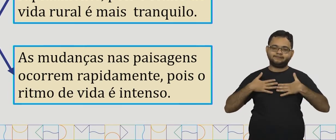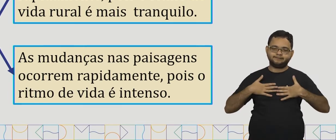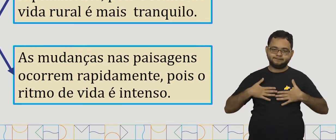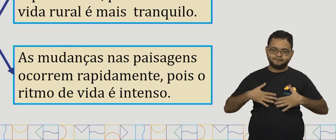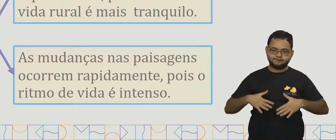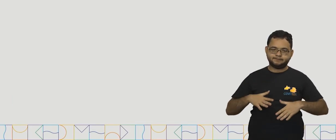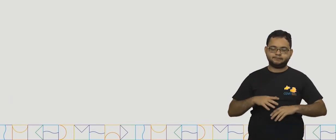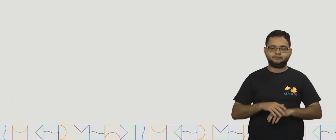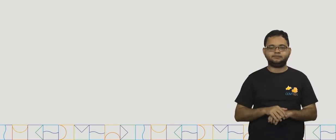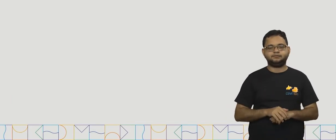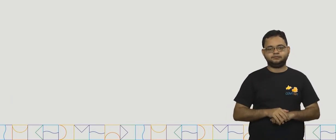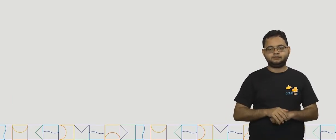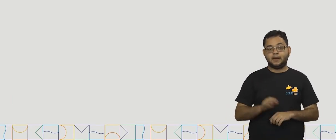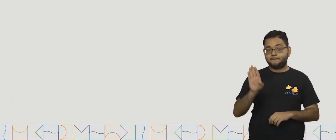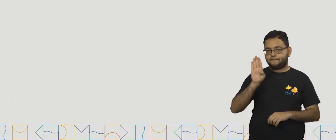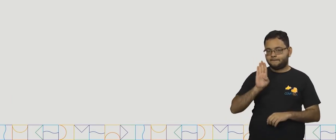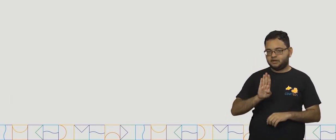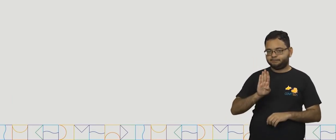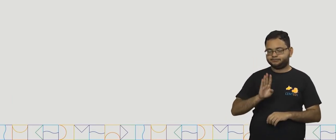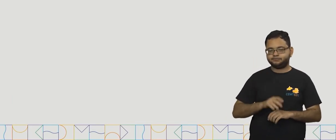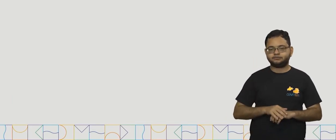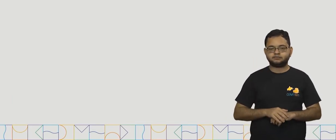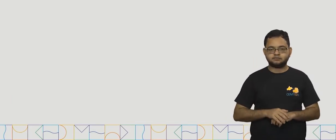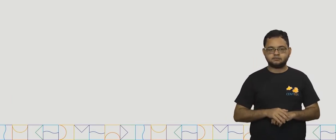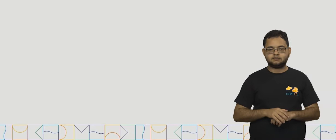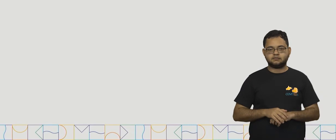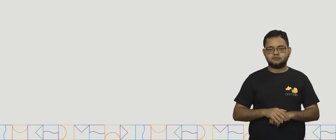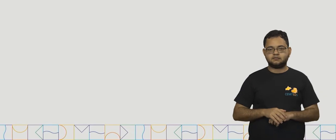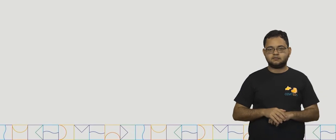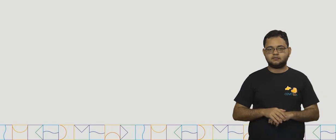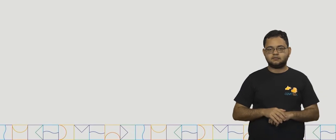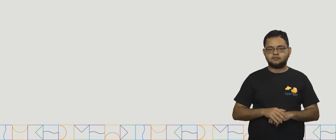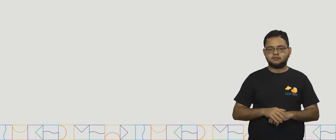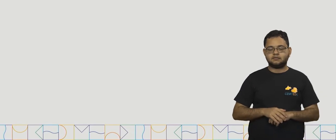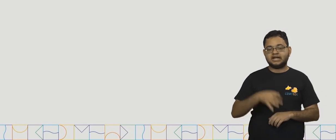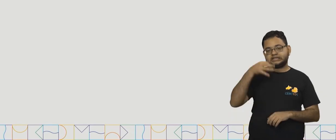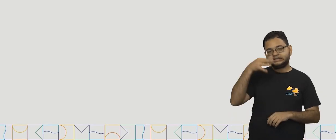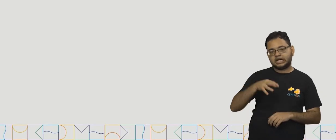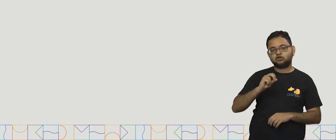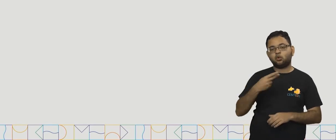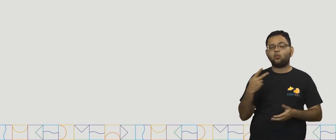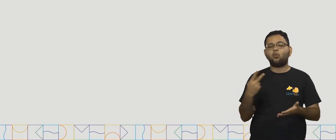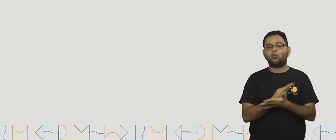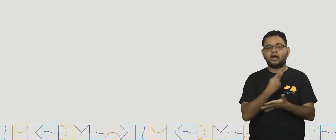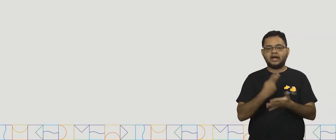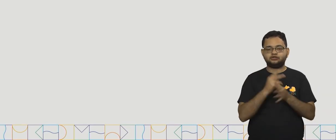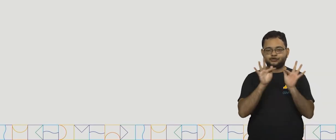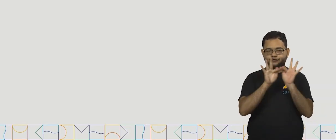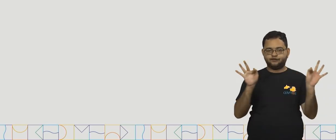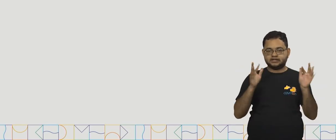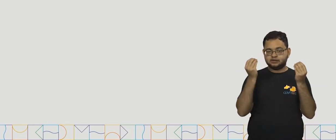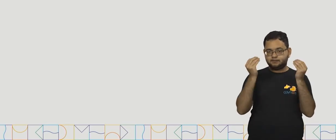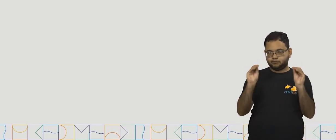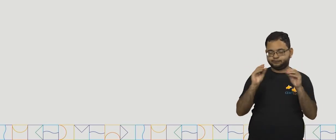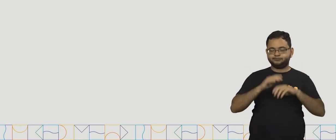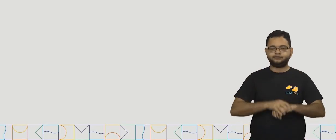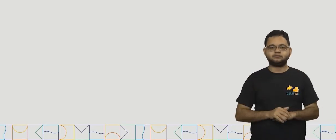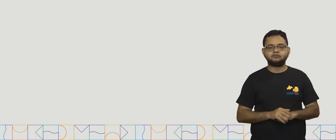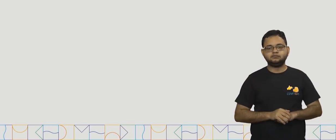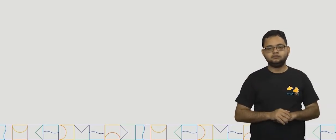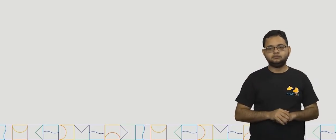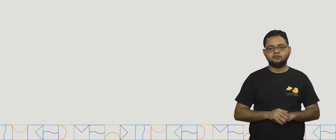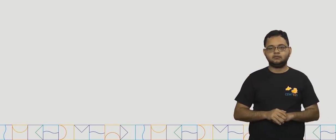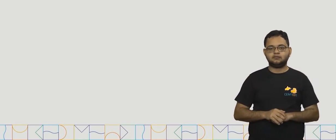mais tranquilo. Letra B. Indique verdadeiro ou falso para as frases abaixo. Paisagem é o conjunto